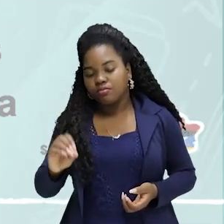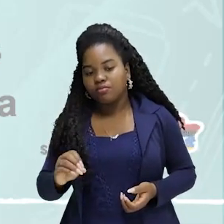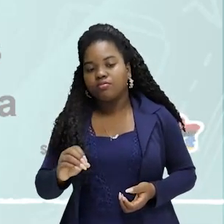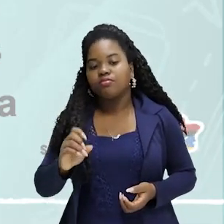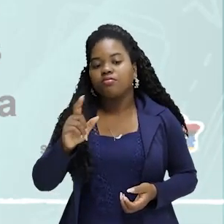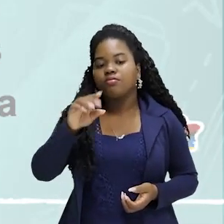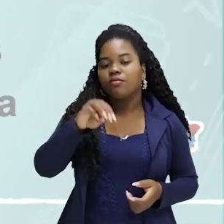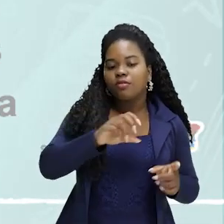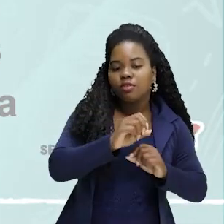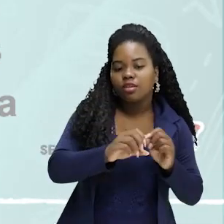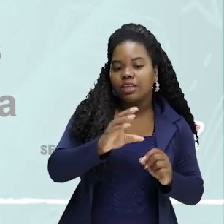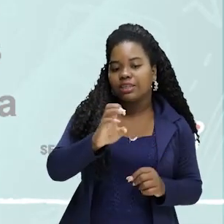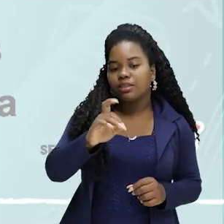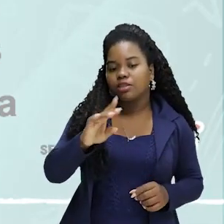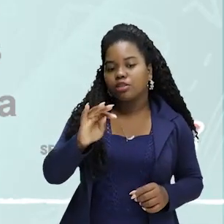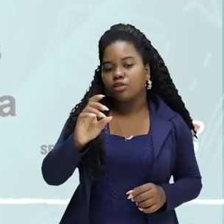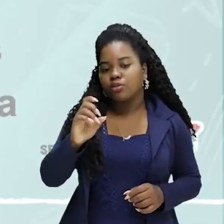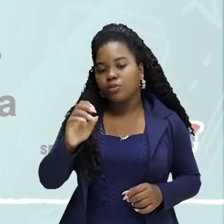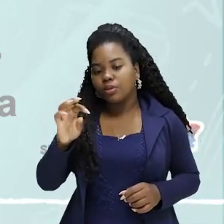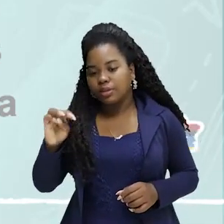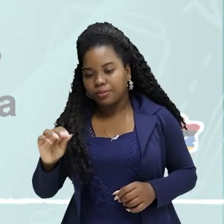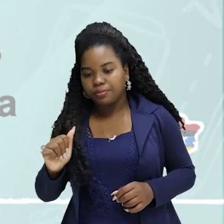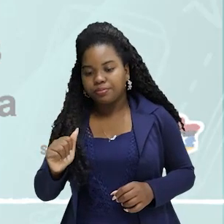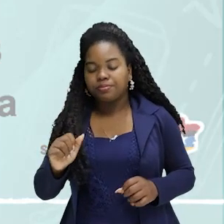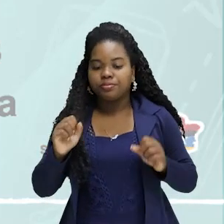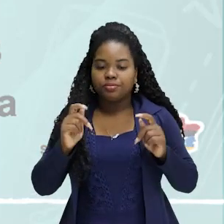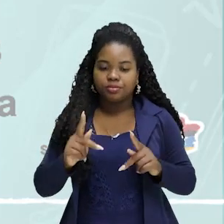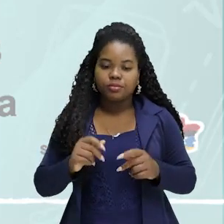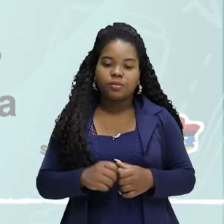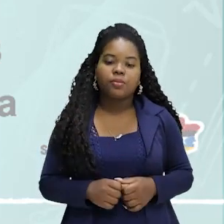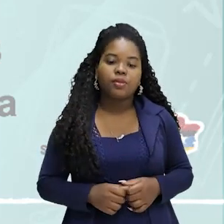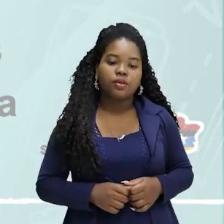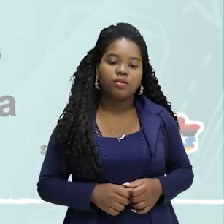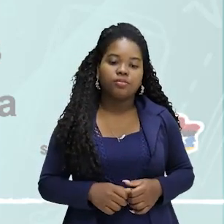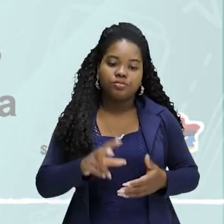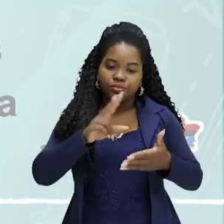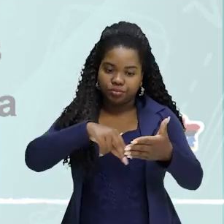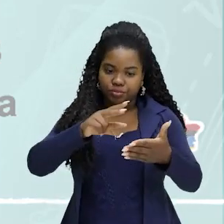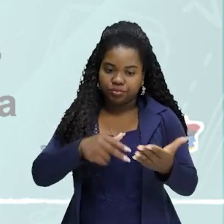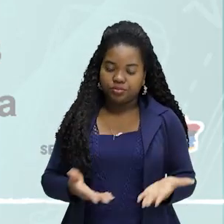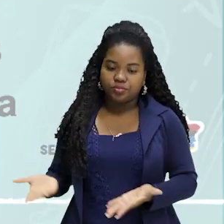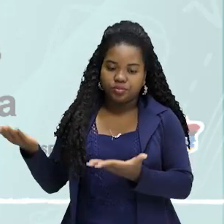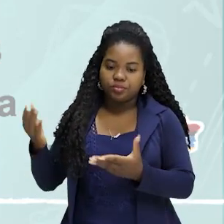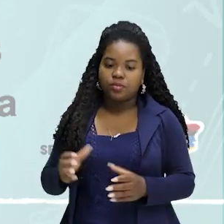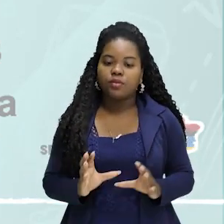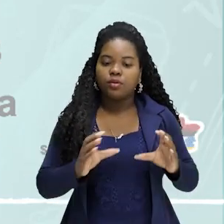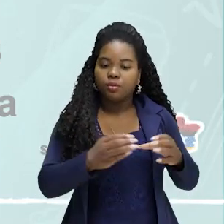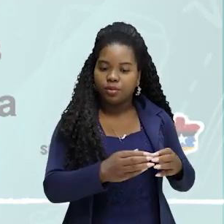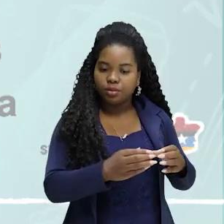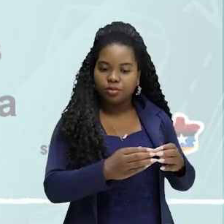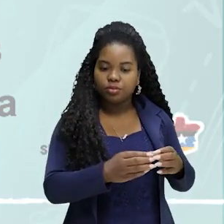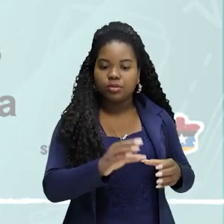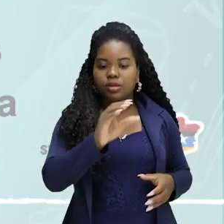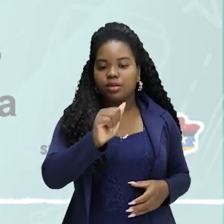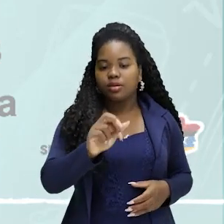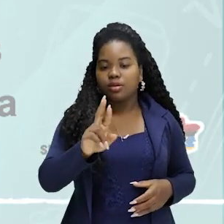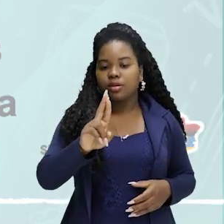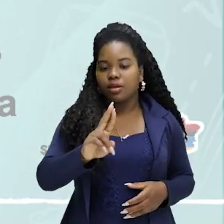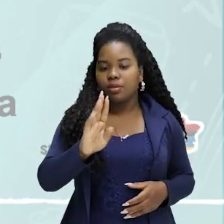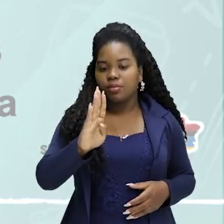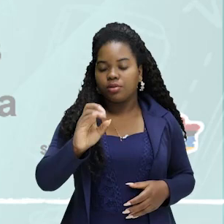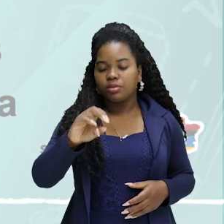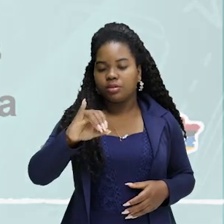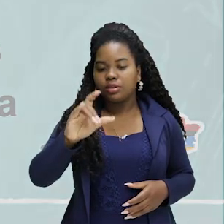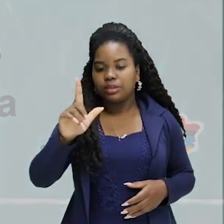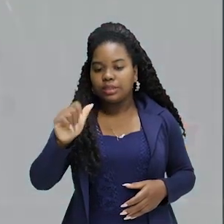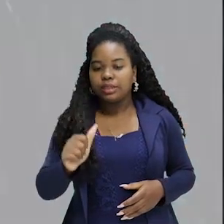as cetonas. Olha só, aldeídos e cetonas são caracterizados pelo grupo funcional denominado carbonila.